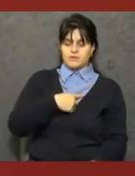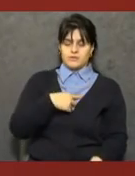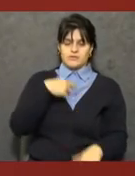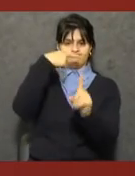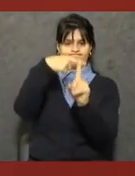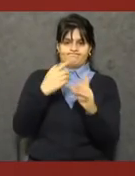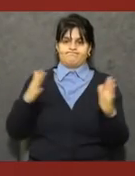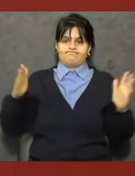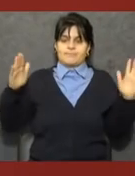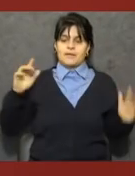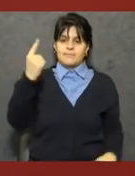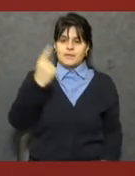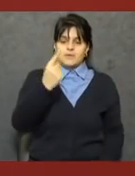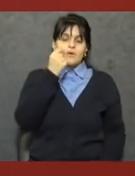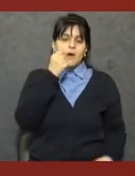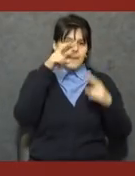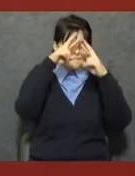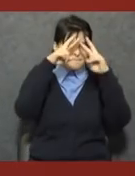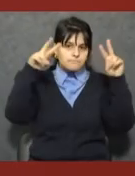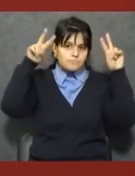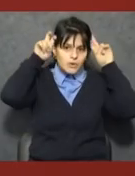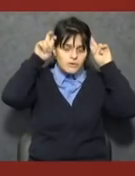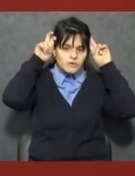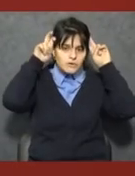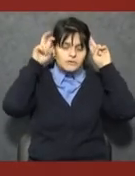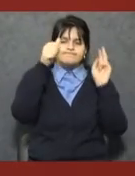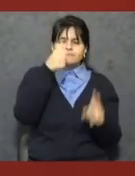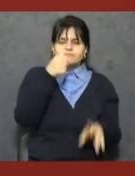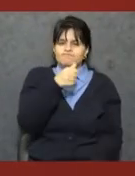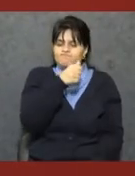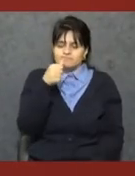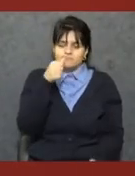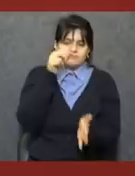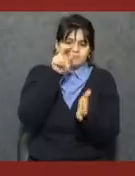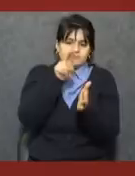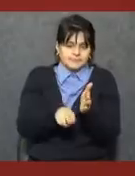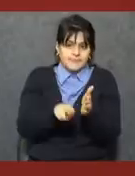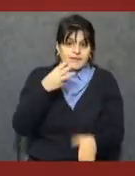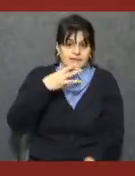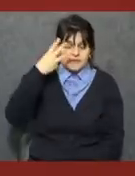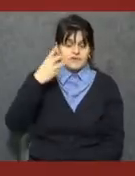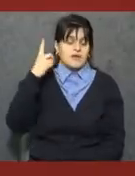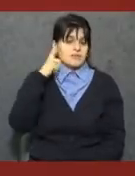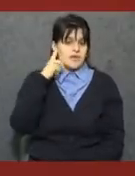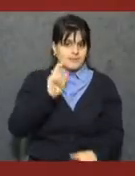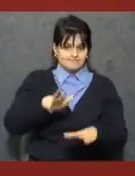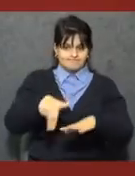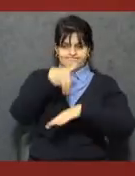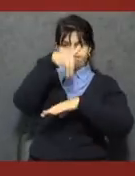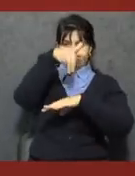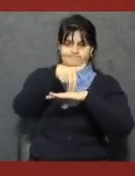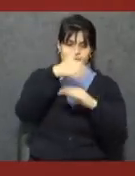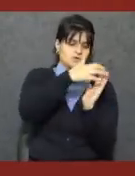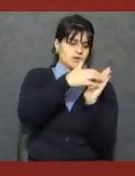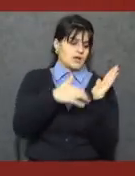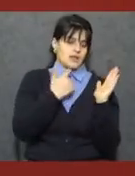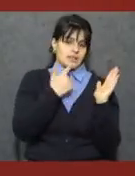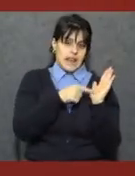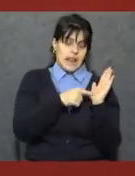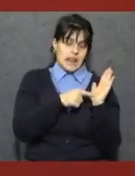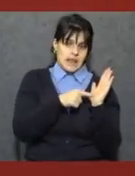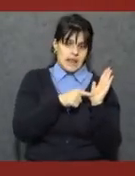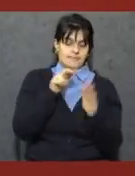Pôncio Pilatos, padeceu e foi sepultado. Ressuscitou ao terceiro dia conforme as Escrituras e subiu